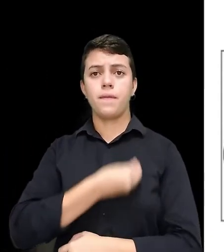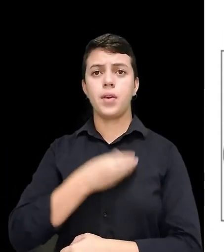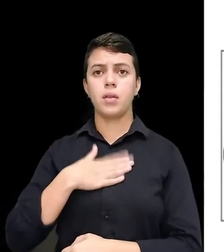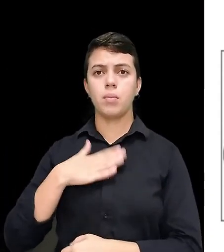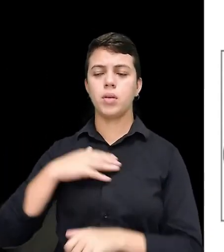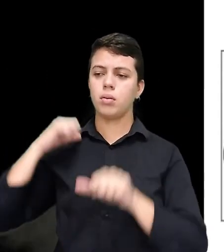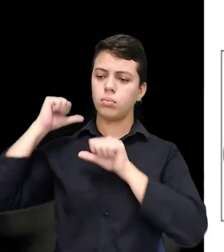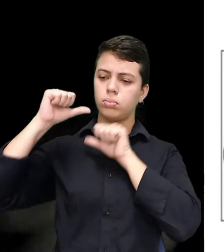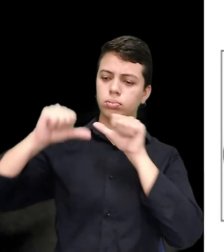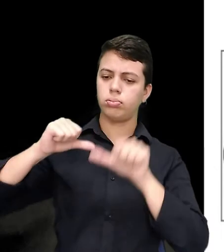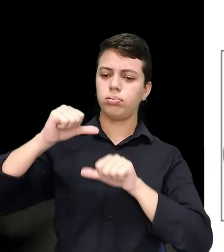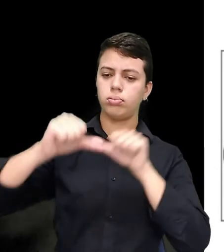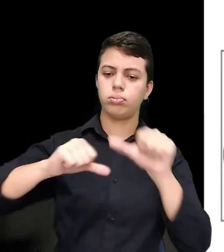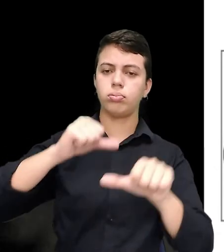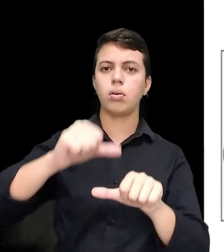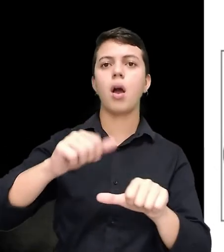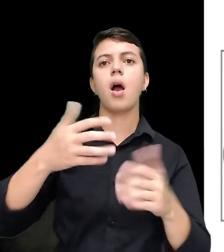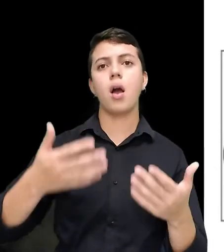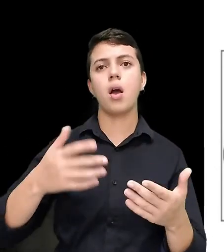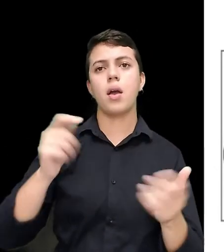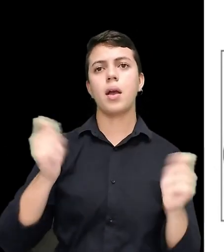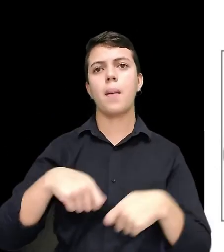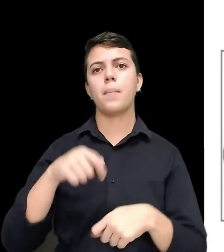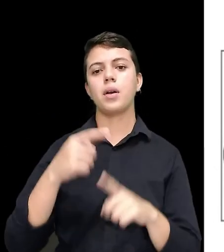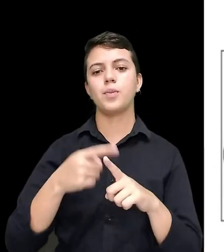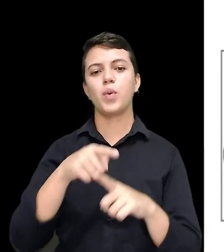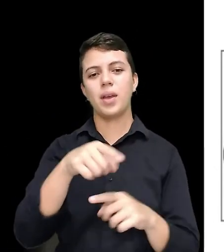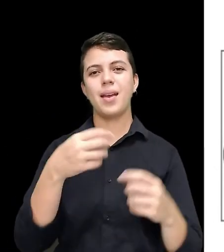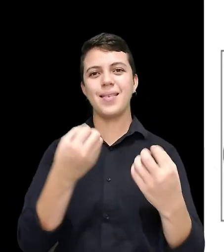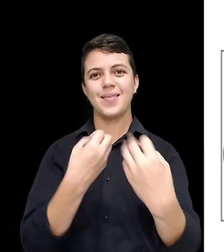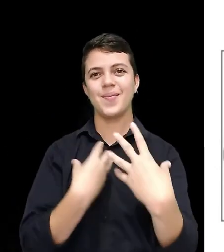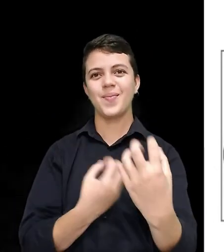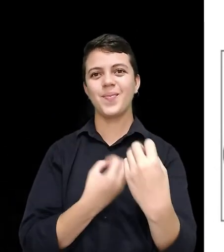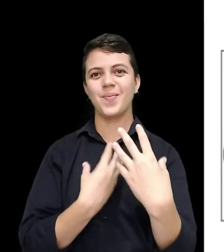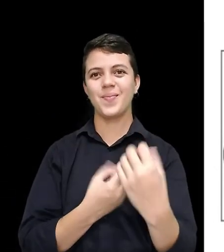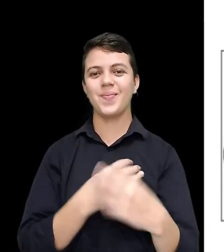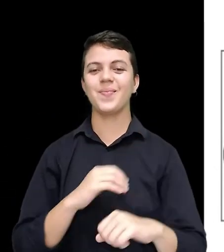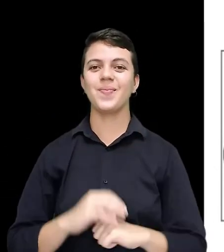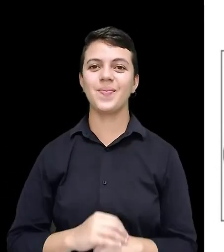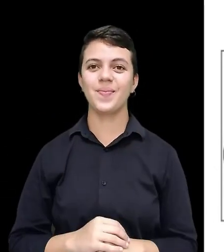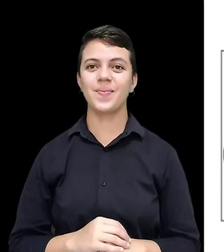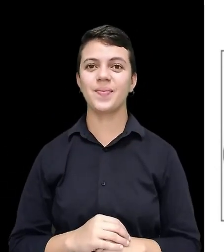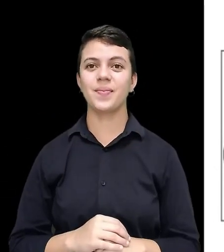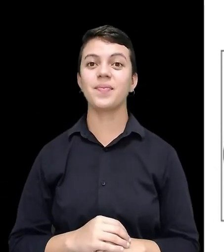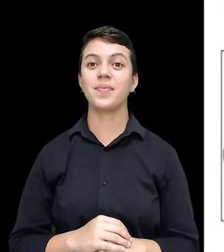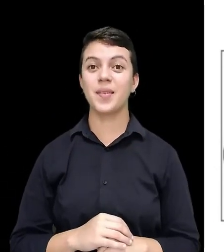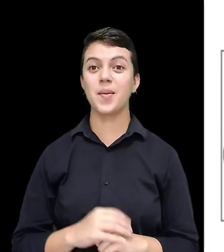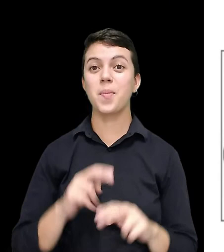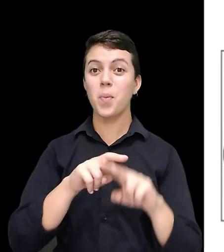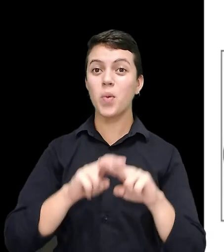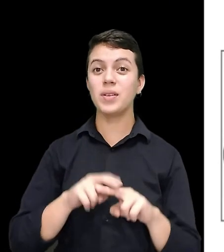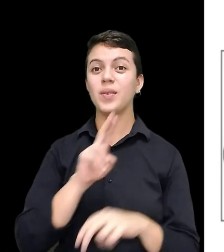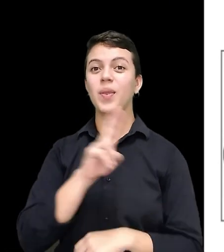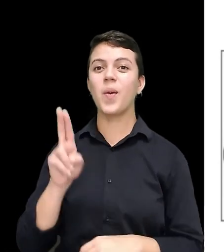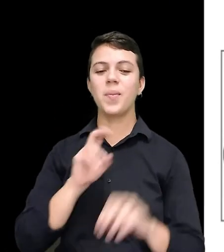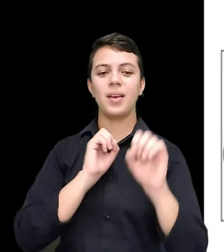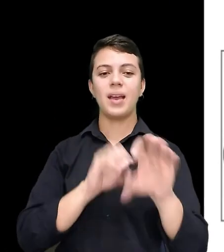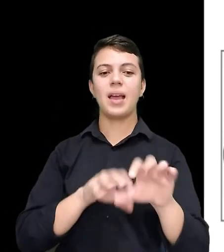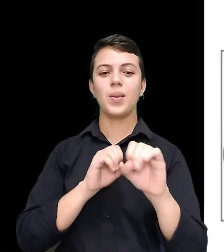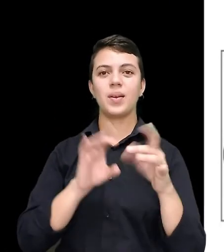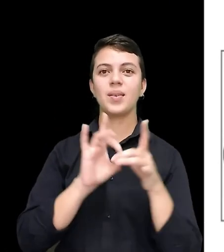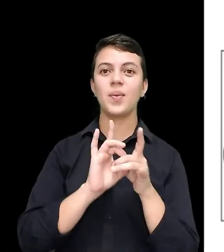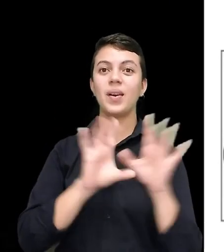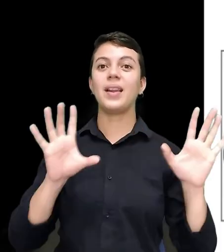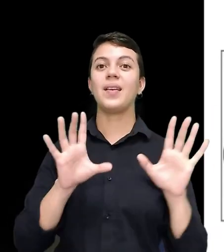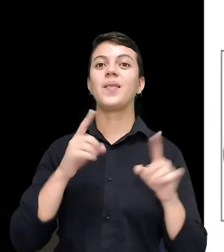possível transformá-la a partir da educação. Então, por isso a educação libertadora,